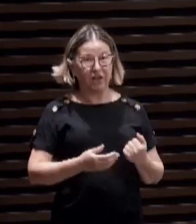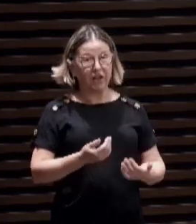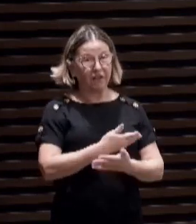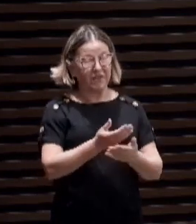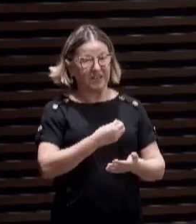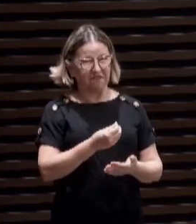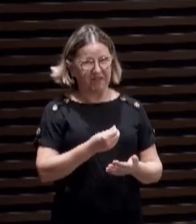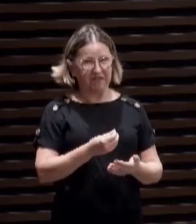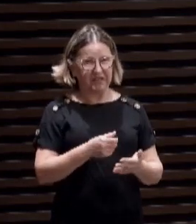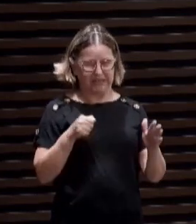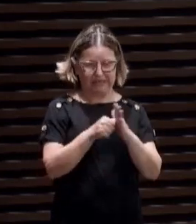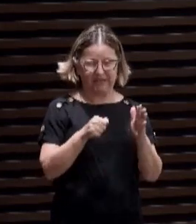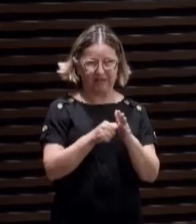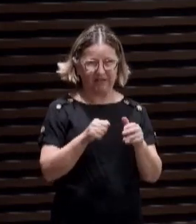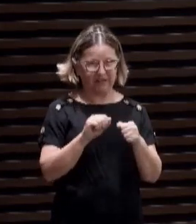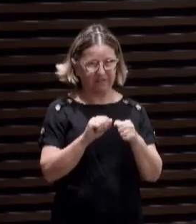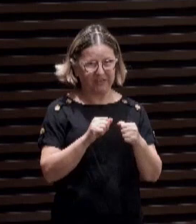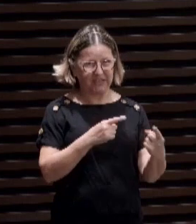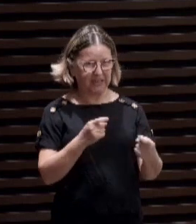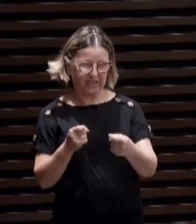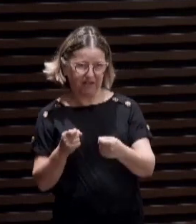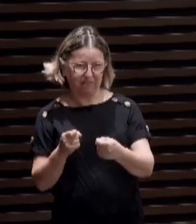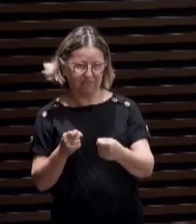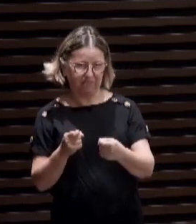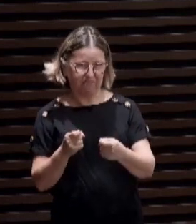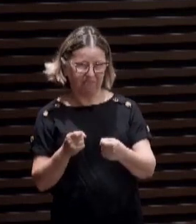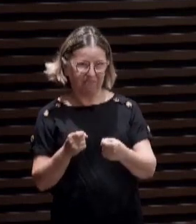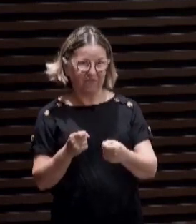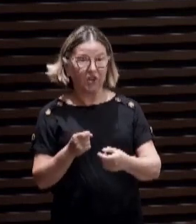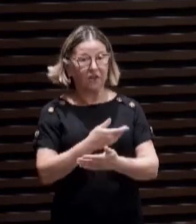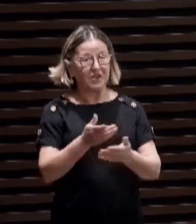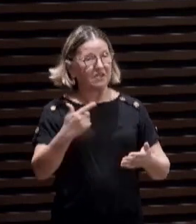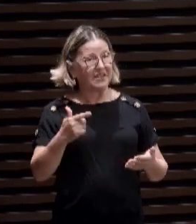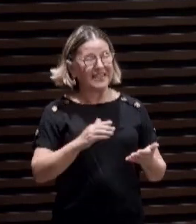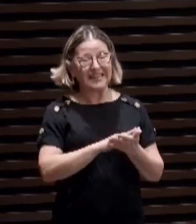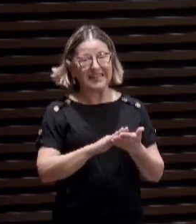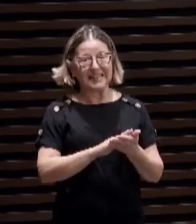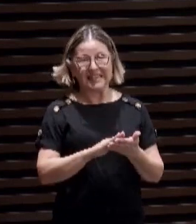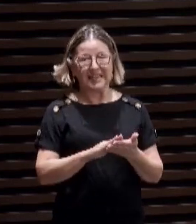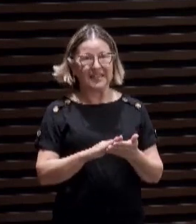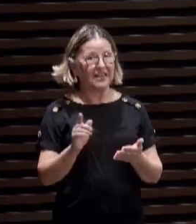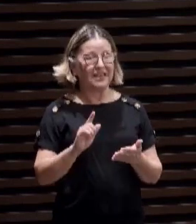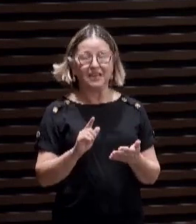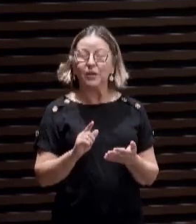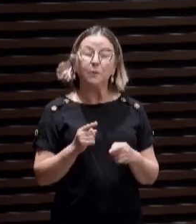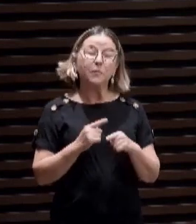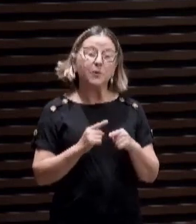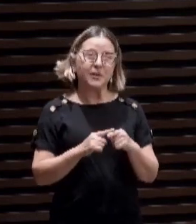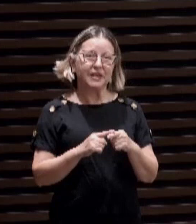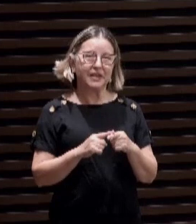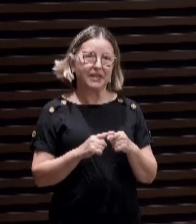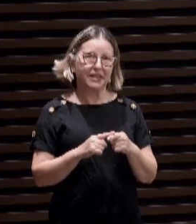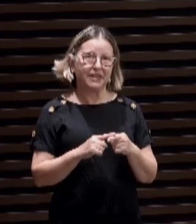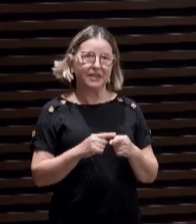nada tendes porque não pedis. Pedis e não recebeis porque pedis mal, para esbanjardes